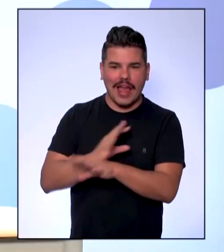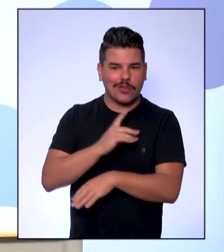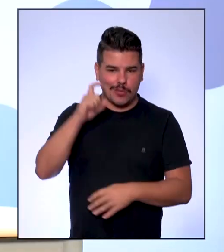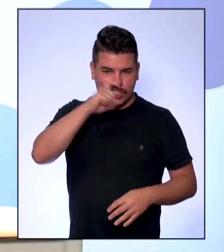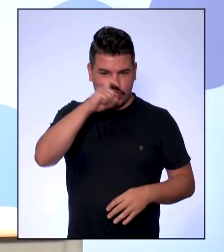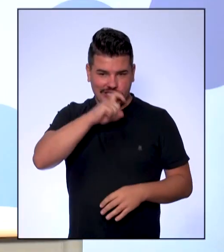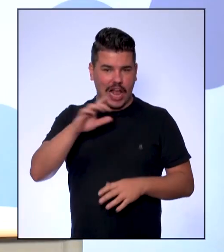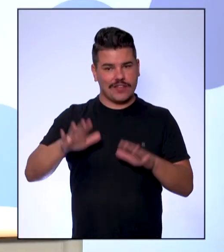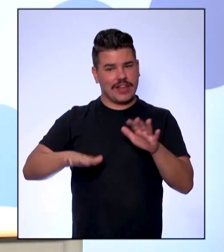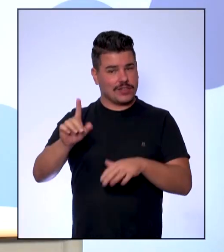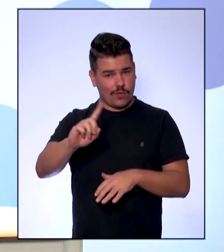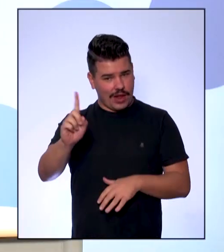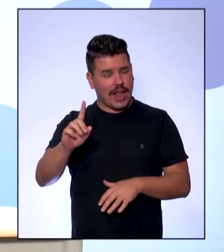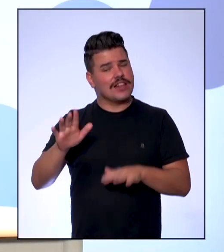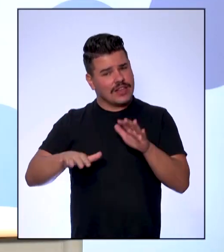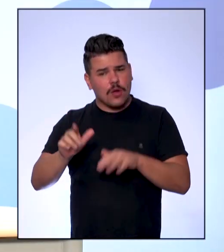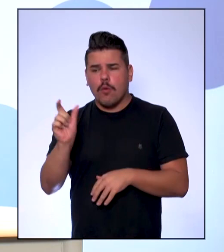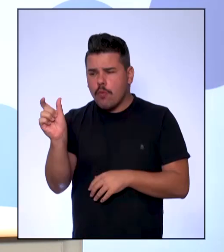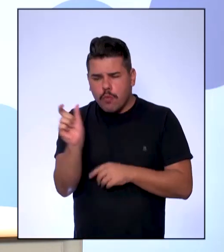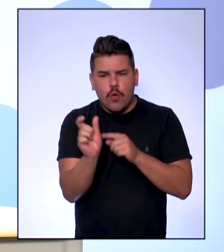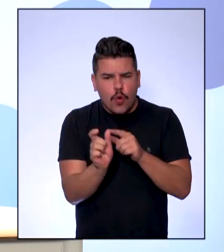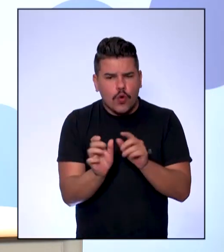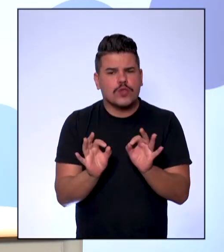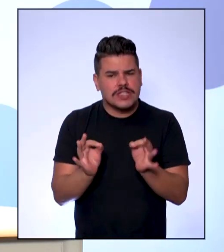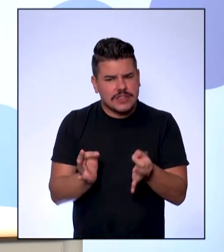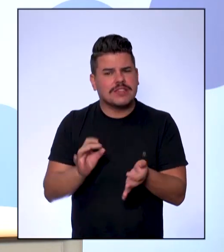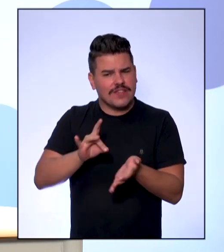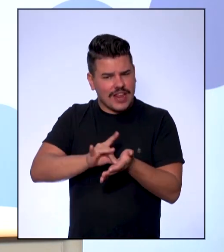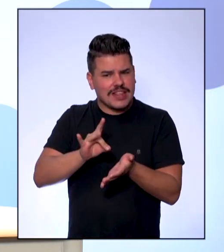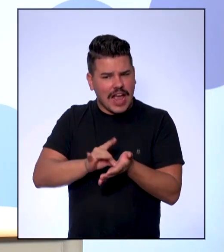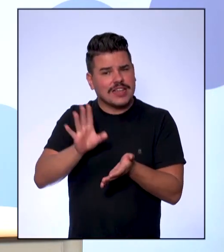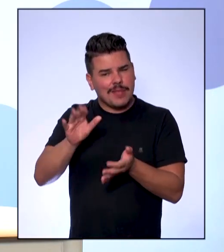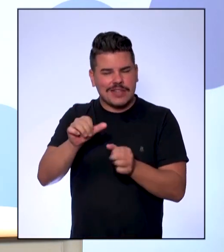questão aí? Sim, tem sim. Tem pessoas aqui